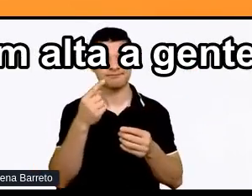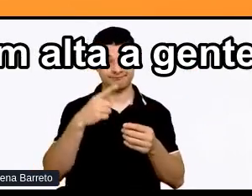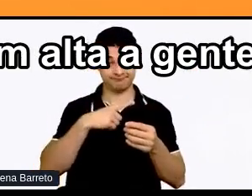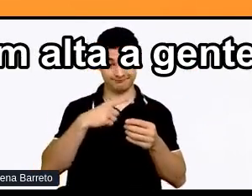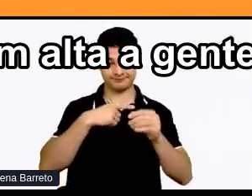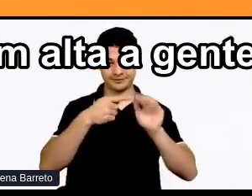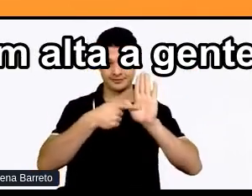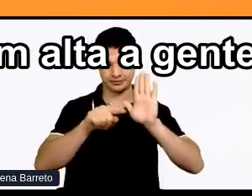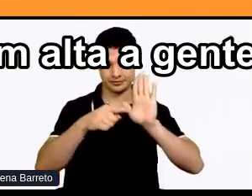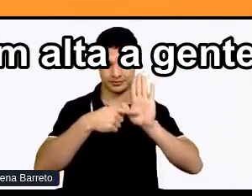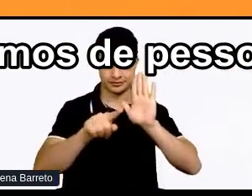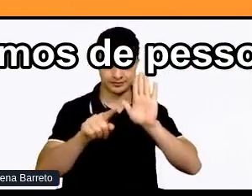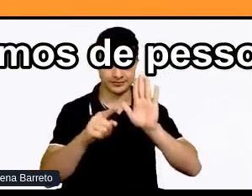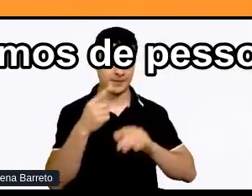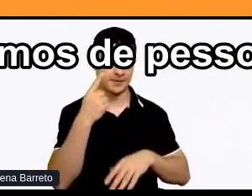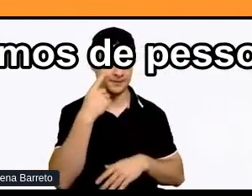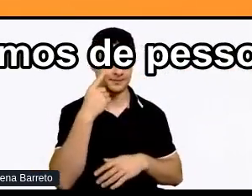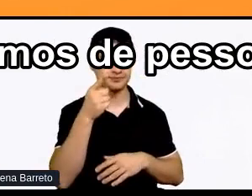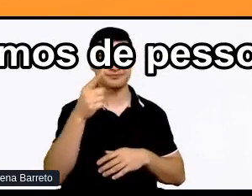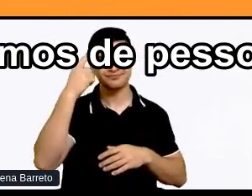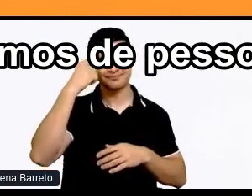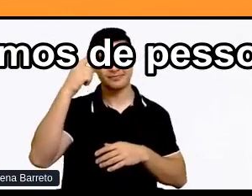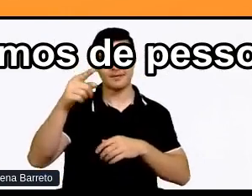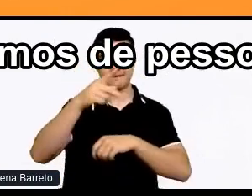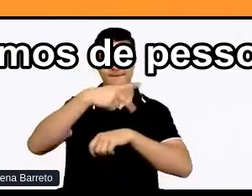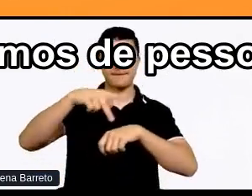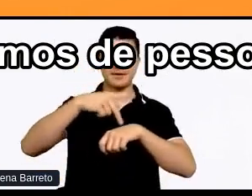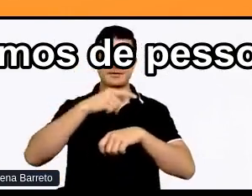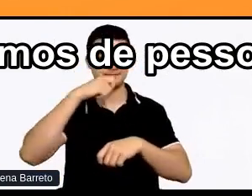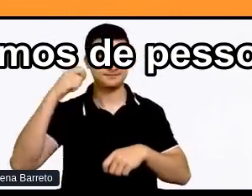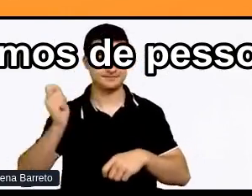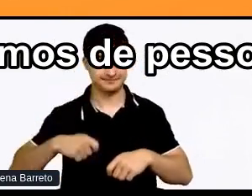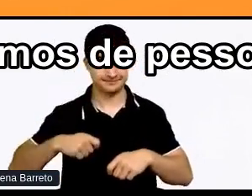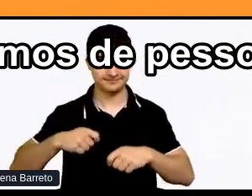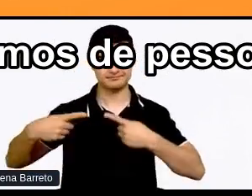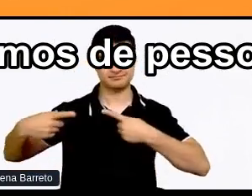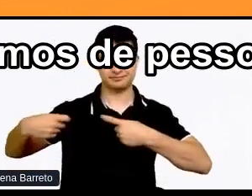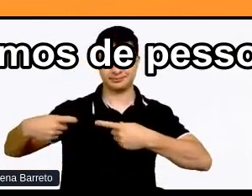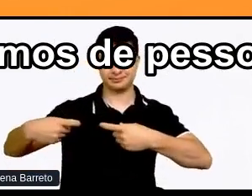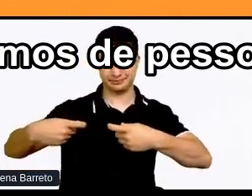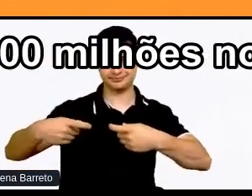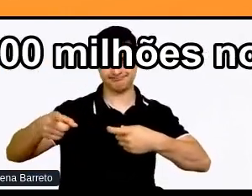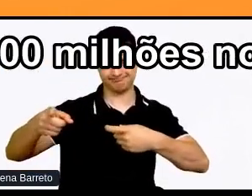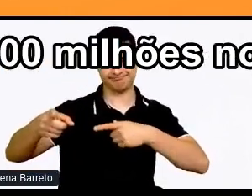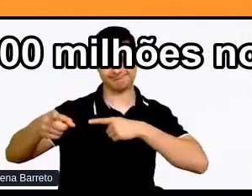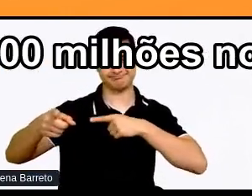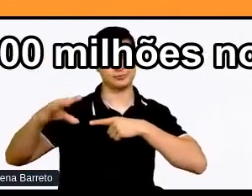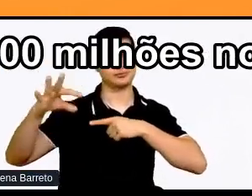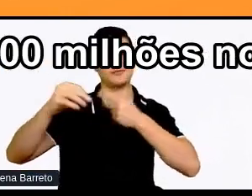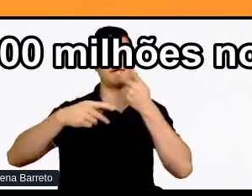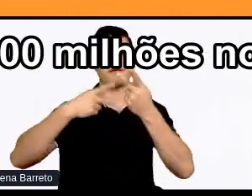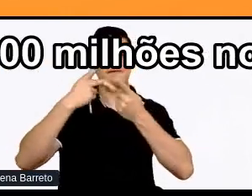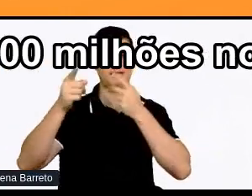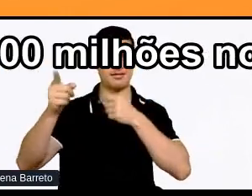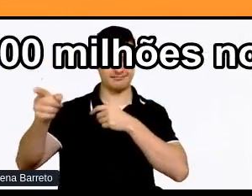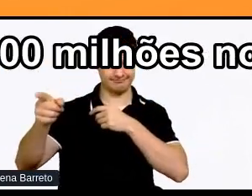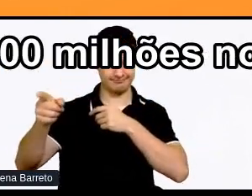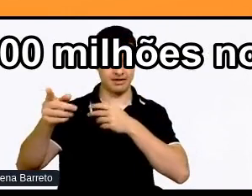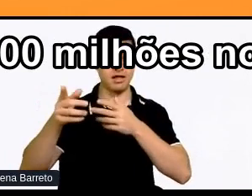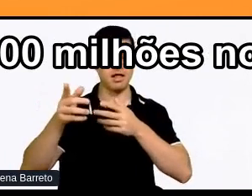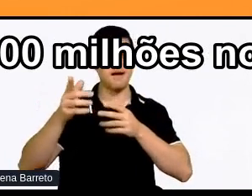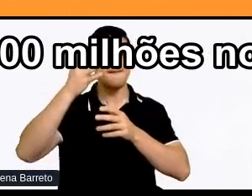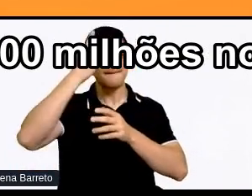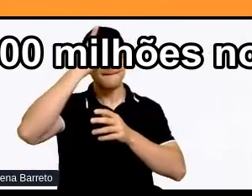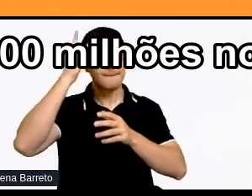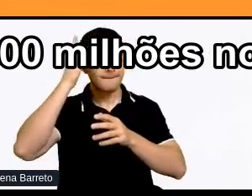em alta a gente falar de guerra da Ucrânia, o que nós temos de pessoas, né, em situação de refúgio. Hoje são 100 milhões no